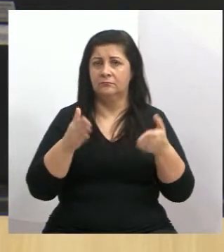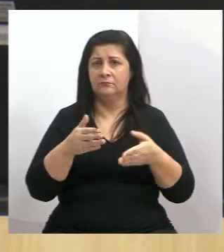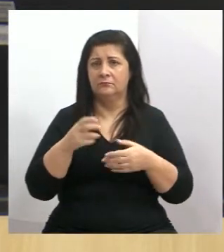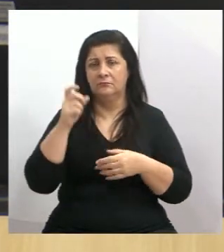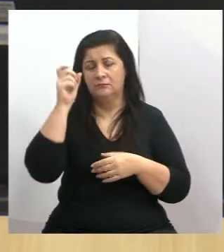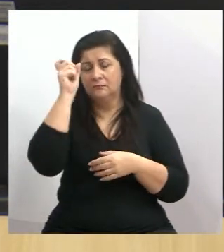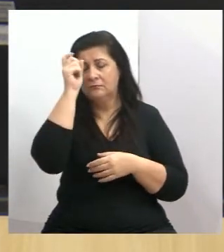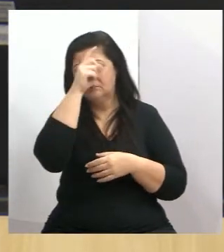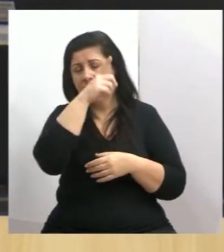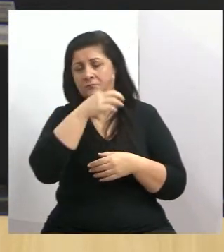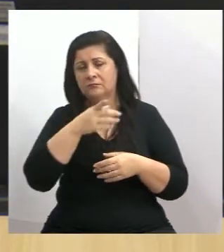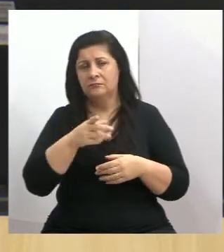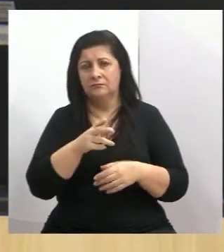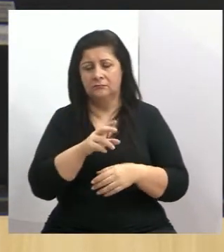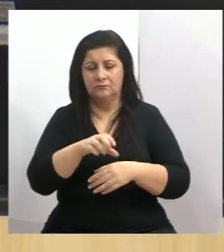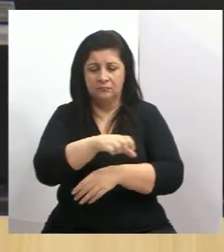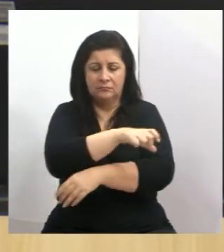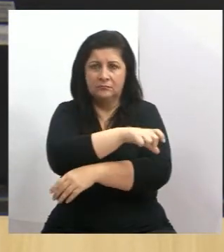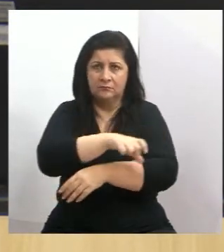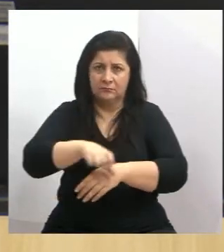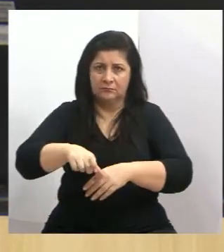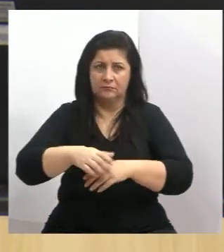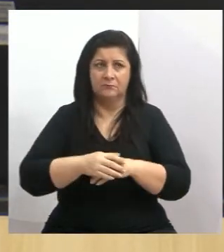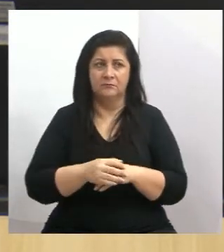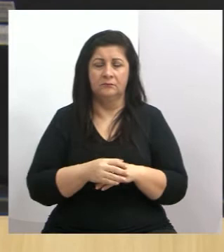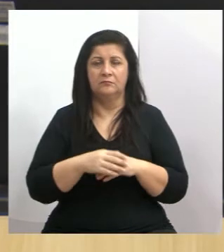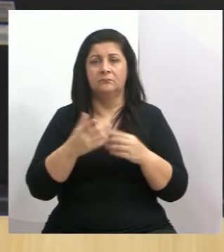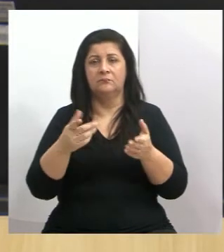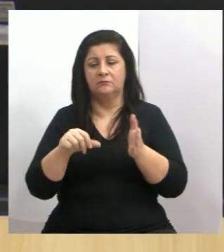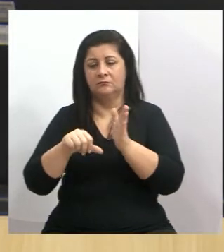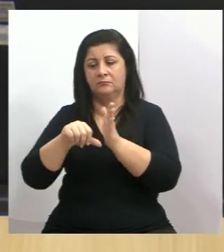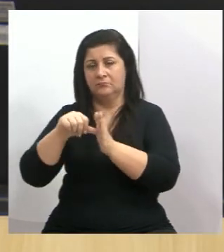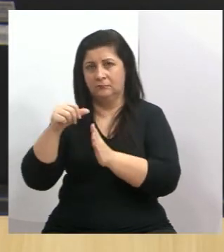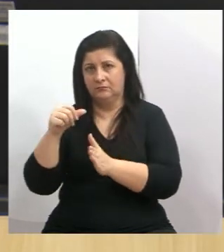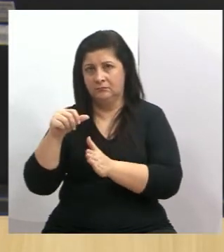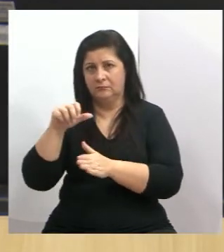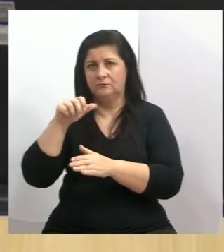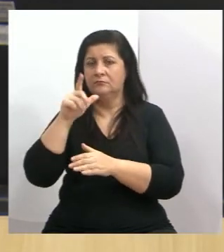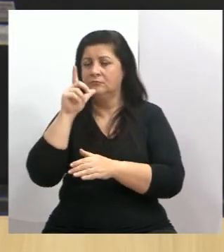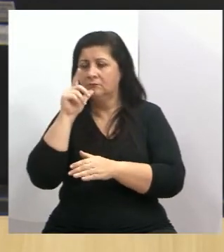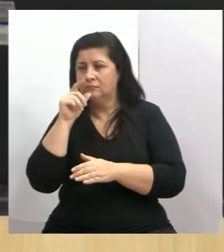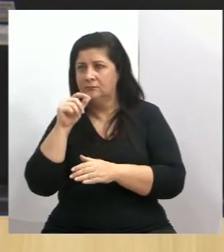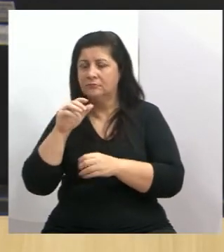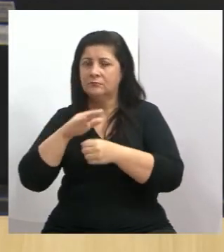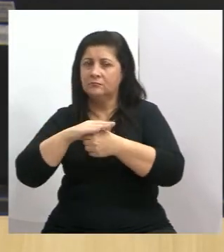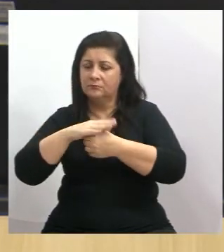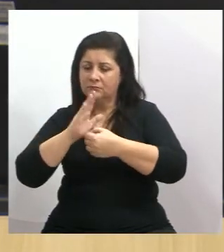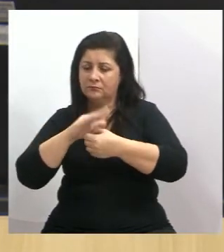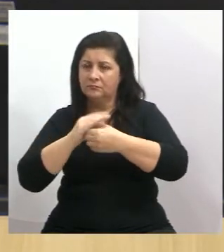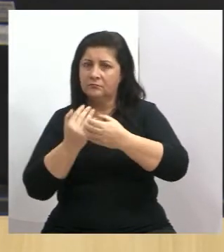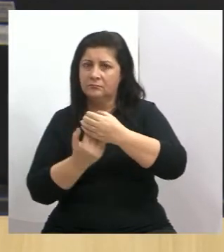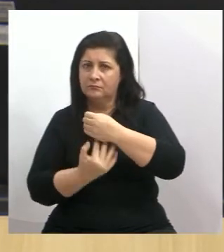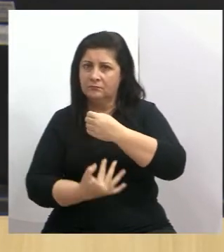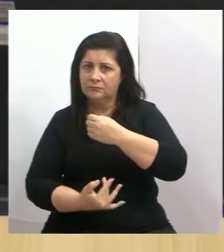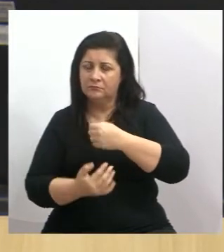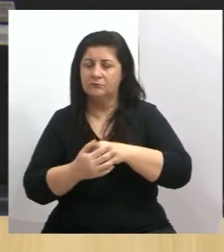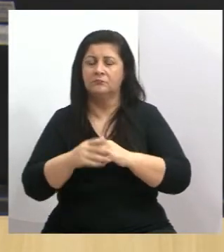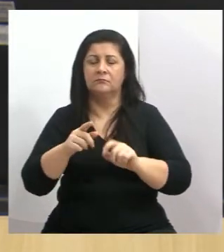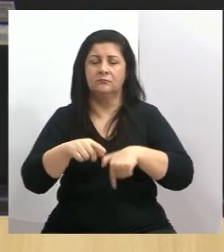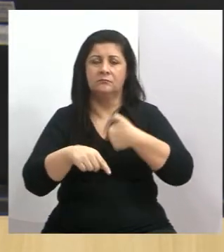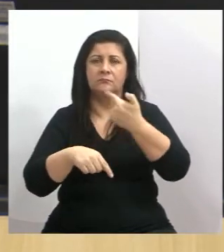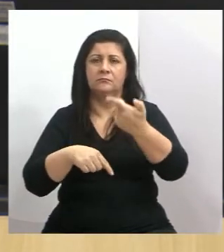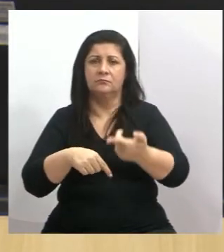pavimentação entrar na questão de ordem tá então primeiro tem que ser feita a